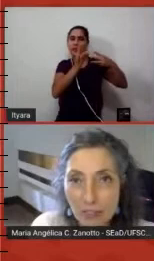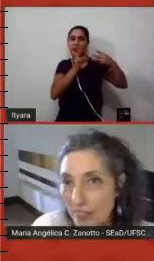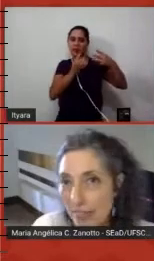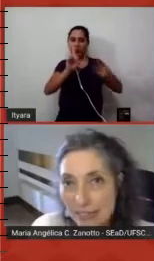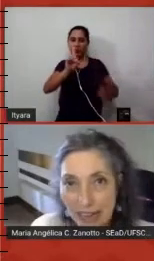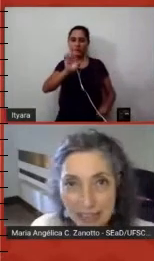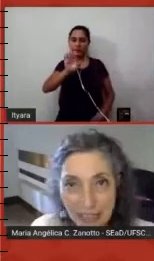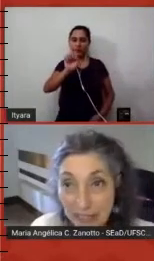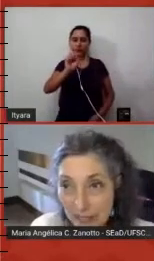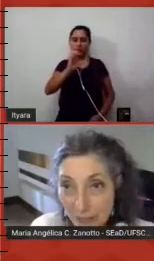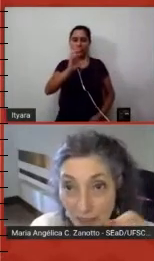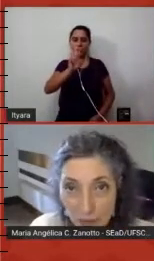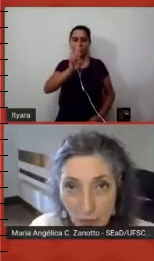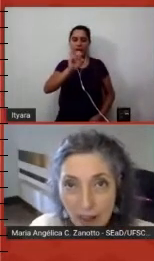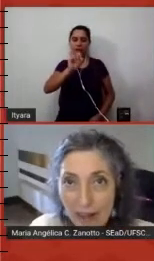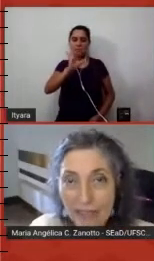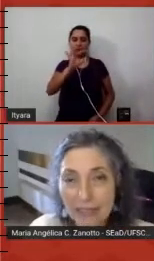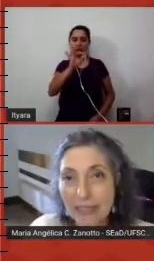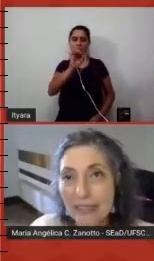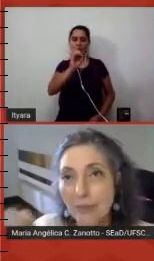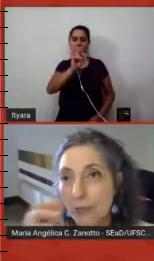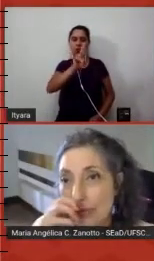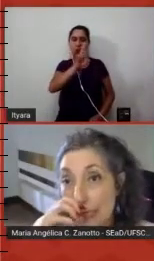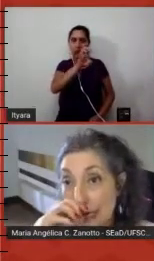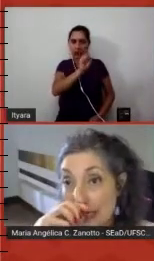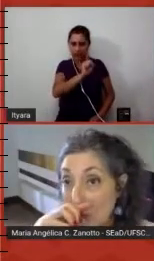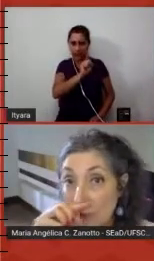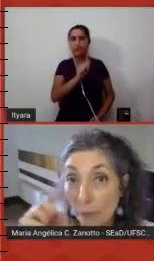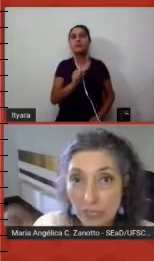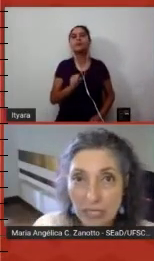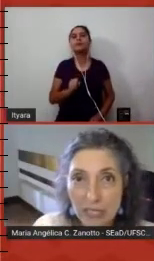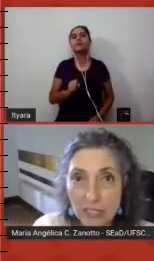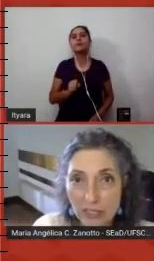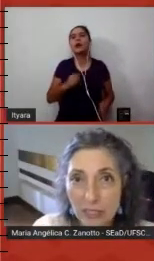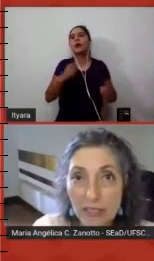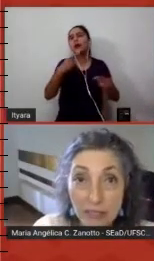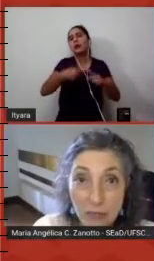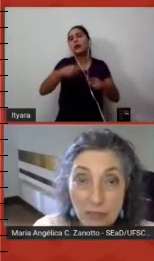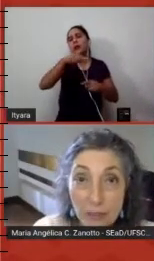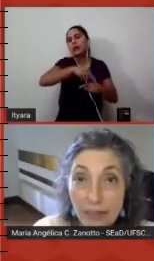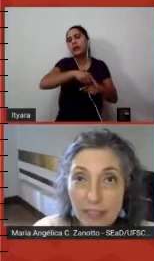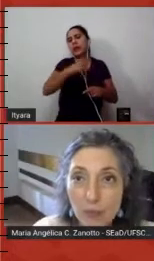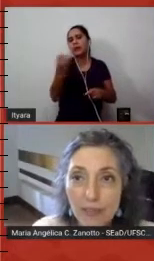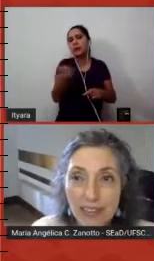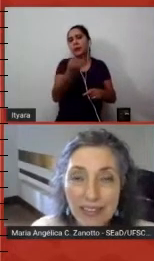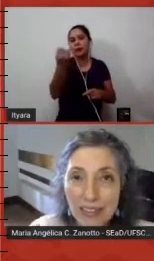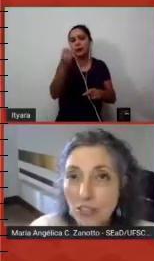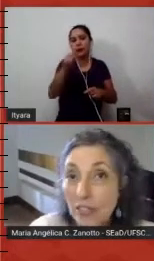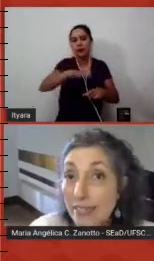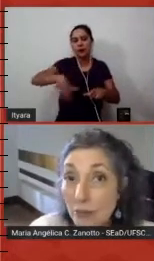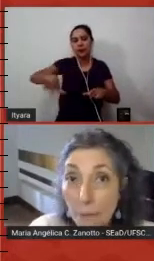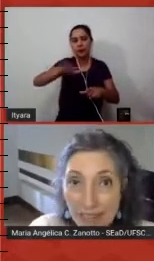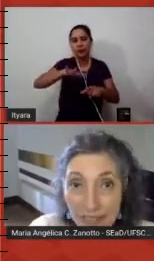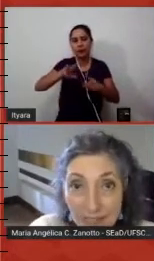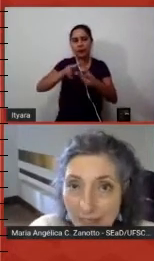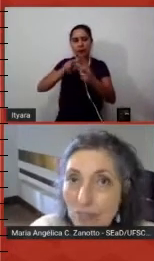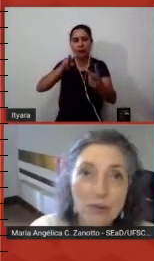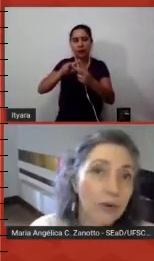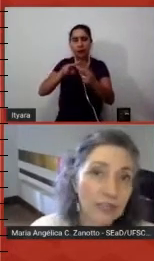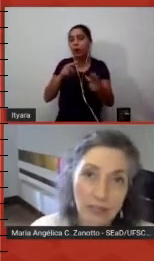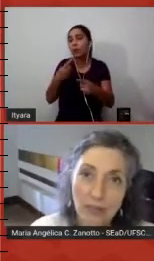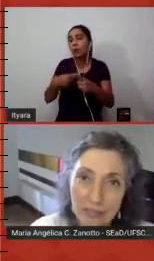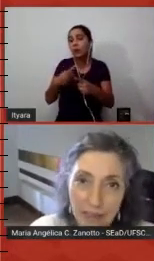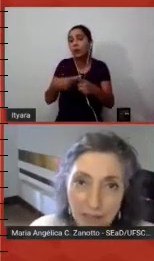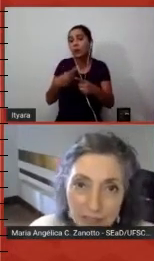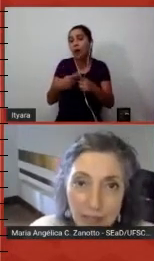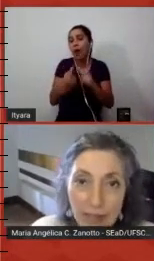Também há umas facilidades virtuais, assim, por que elas são importantes nesses dois ambientes? Porque elas agilizam bastante